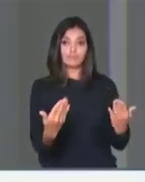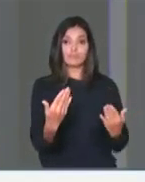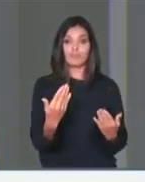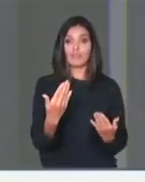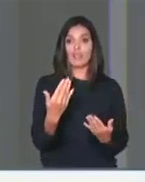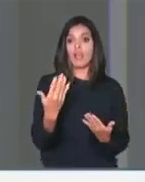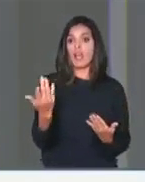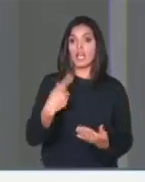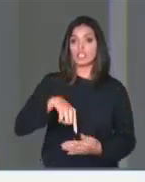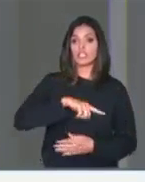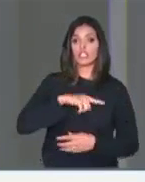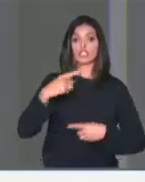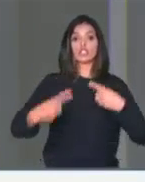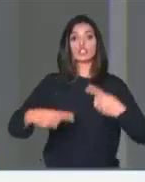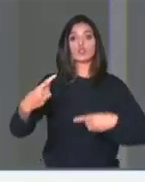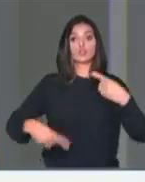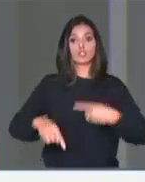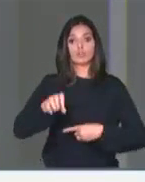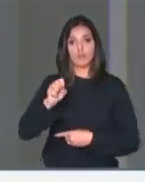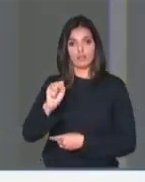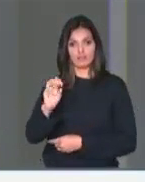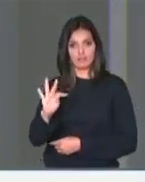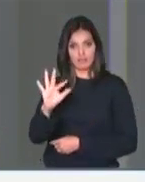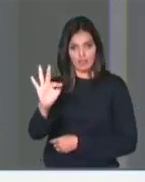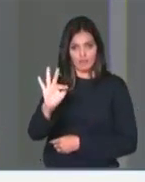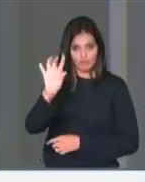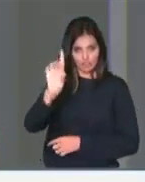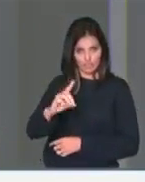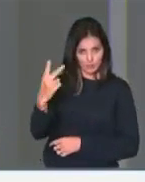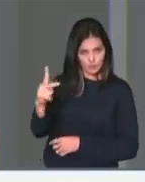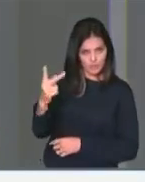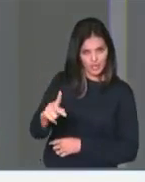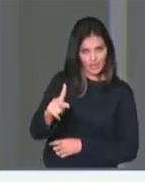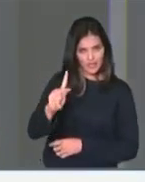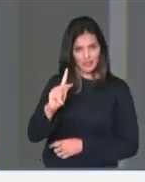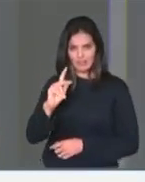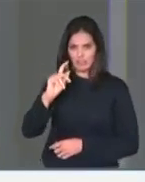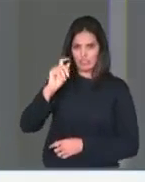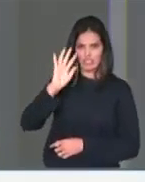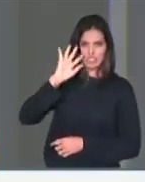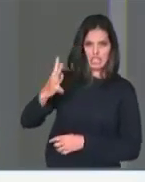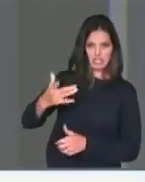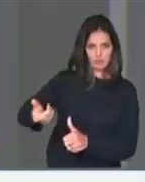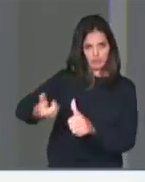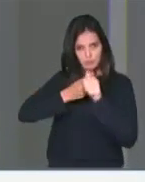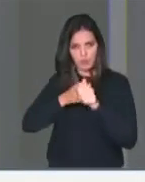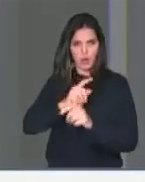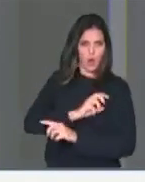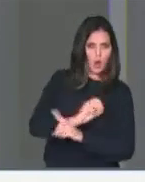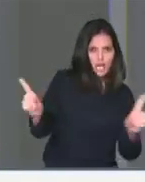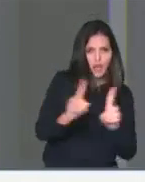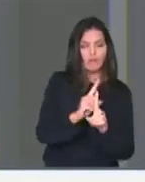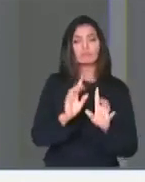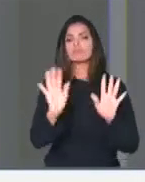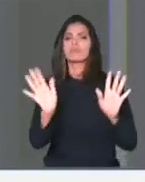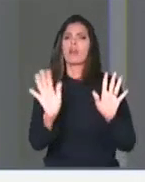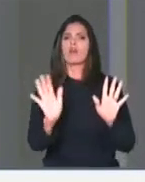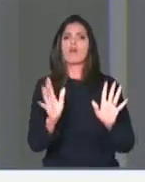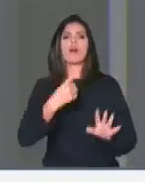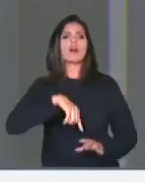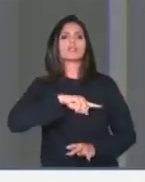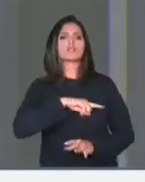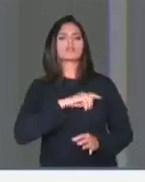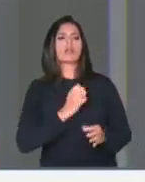discutindo aqui se o stf deveria ter ou não o direito de fazer isso a gente não tá discutindo aqui para aquele